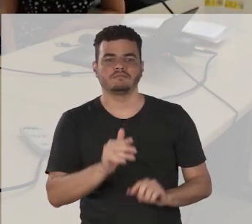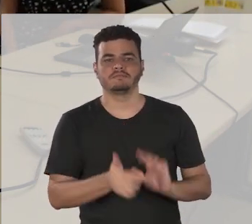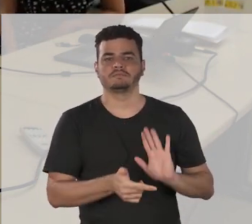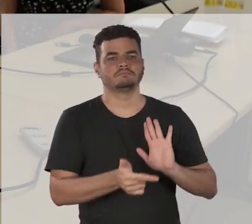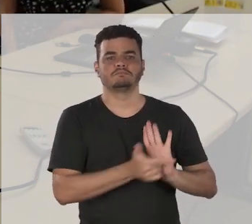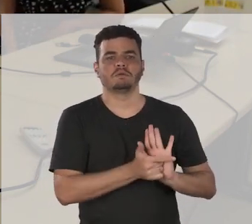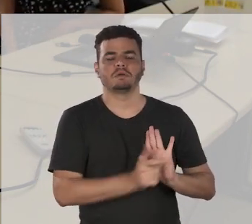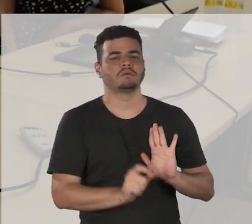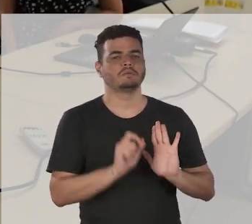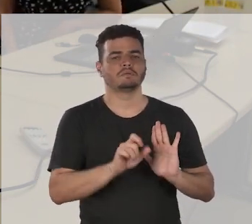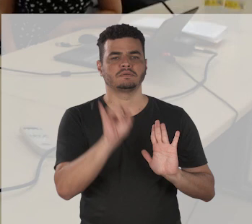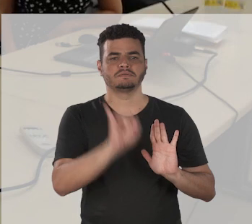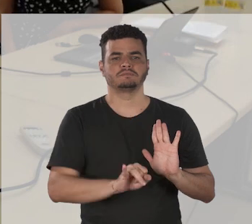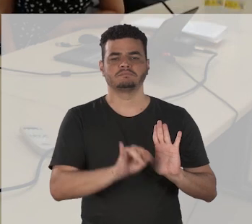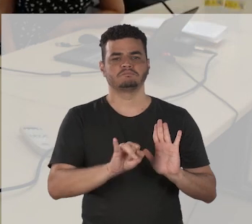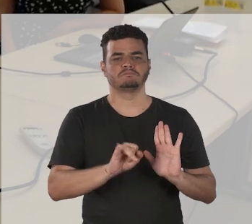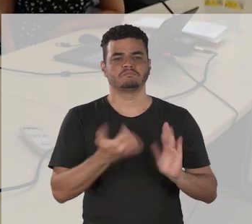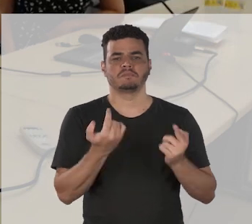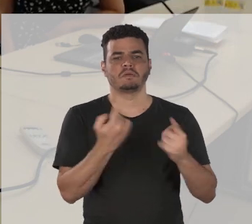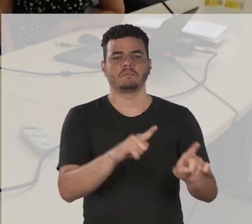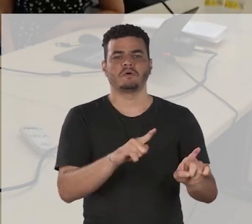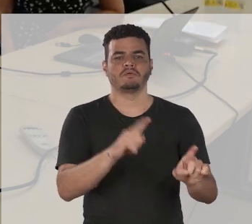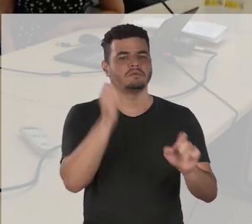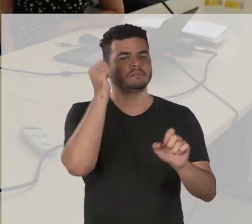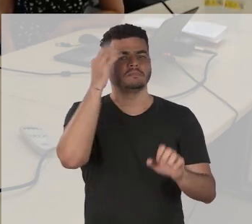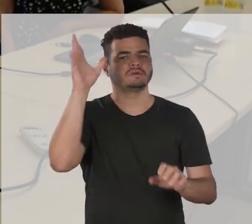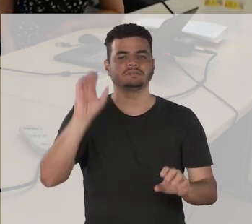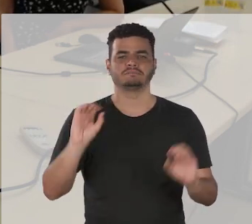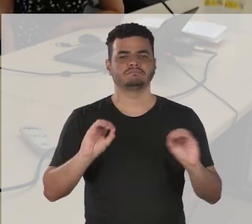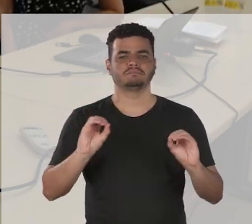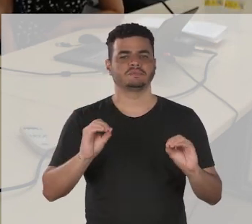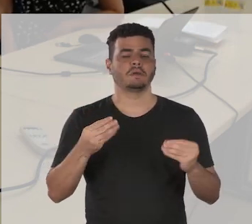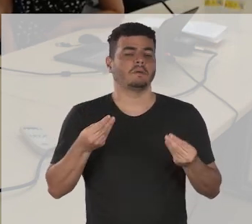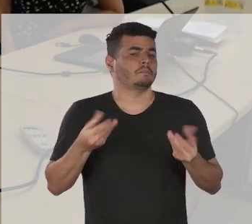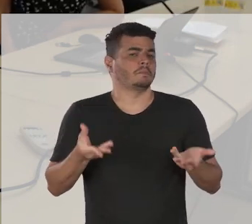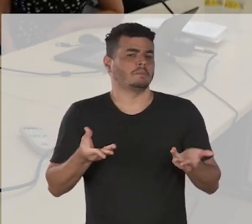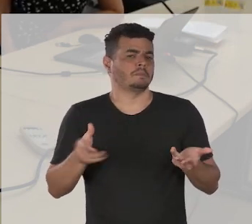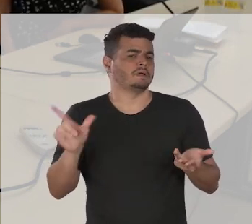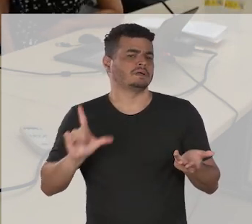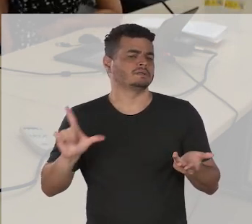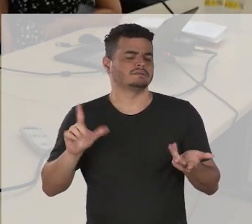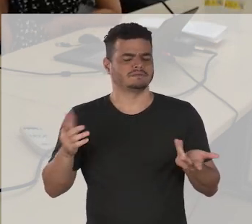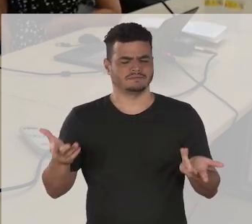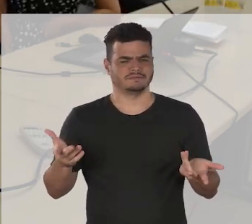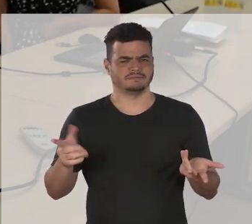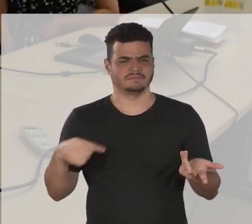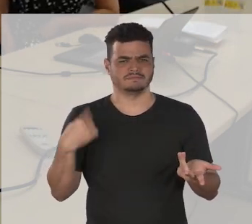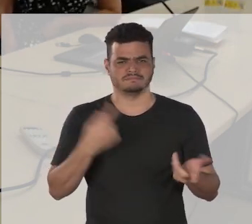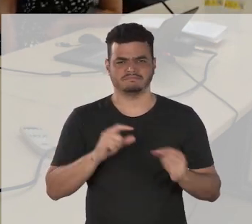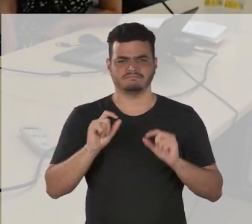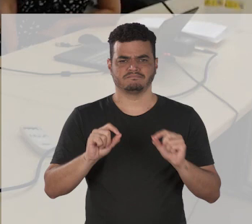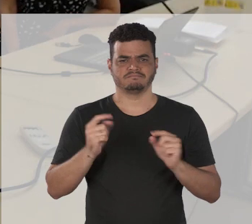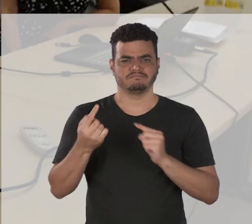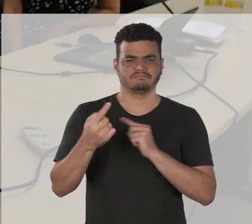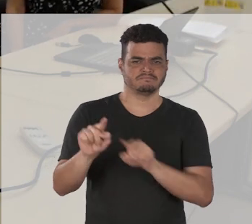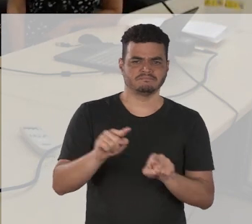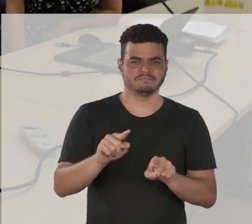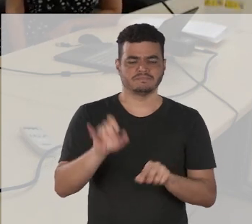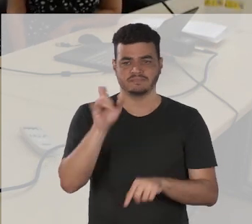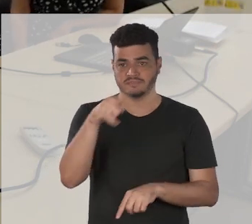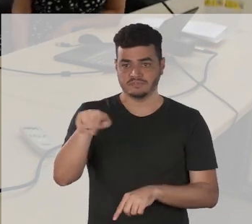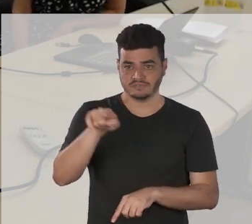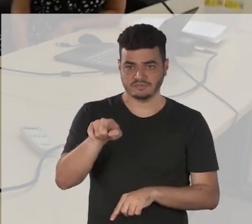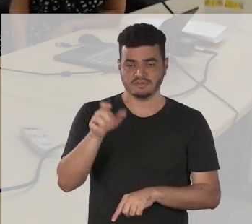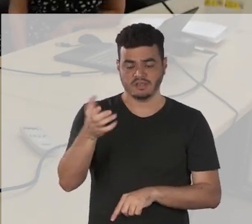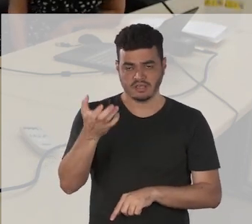a imaginação, né? A gente fica pensando, né, nessa questão, para te provocar, depois puder falar um